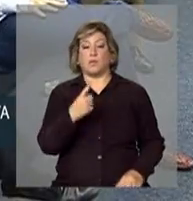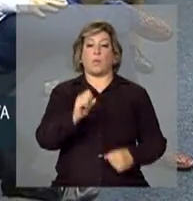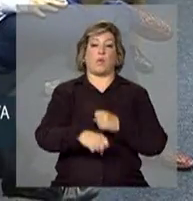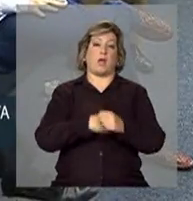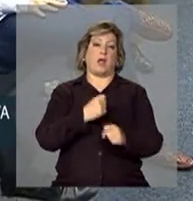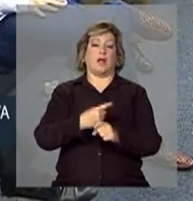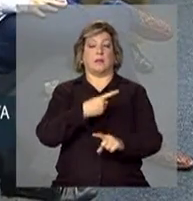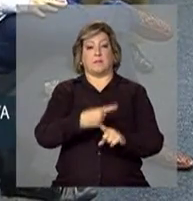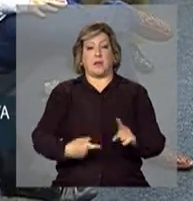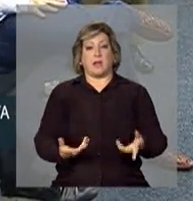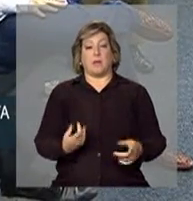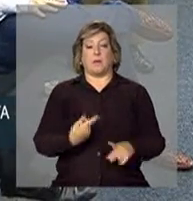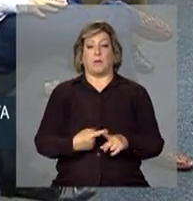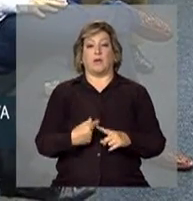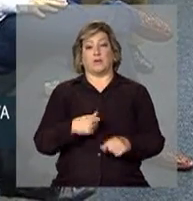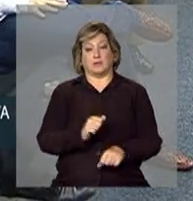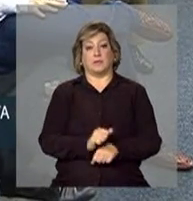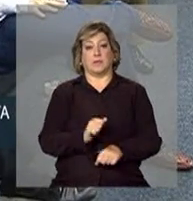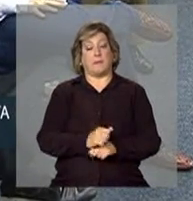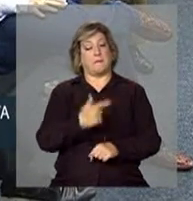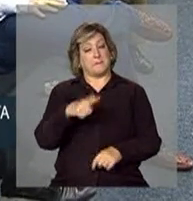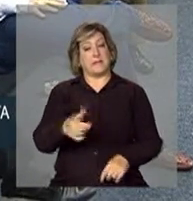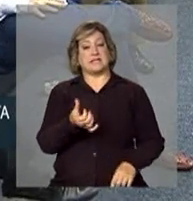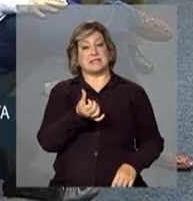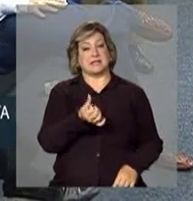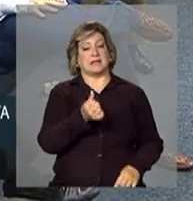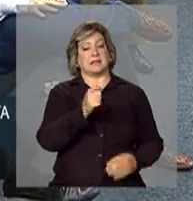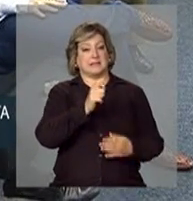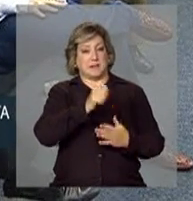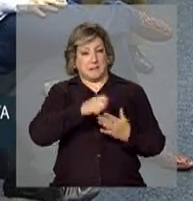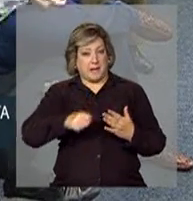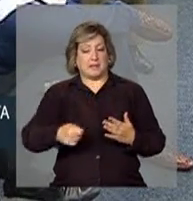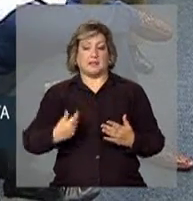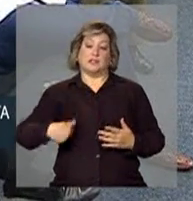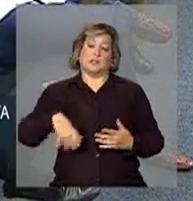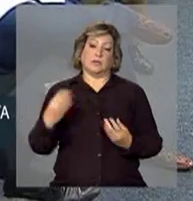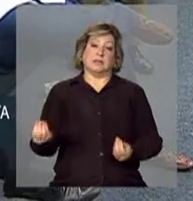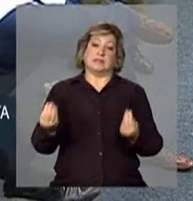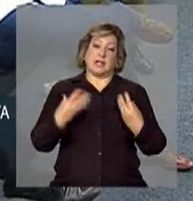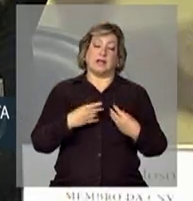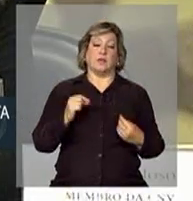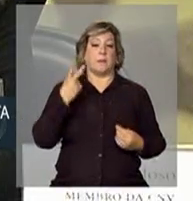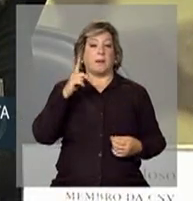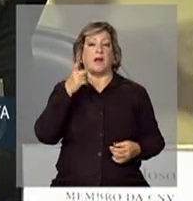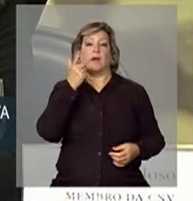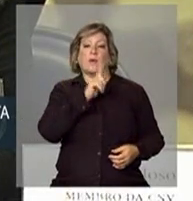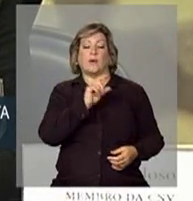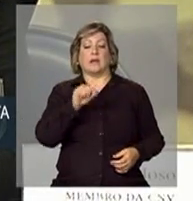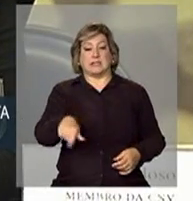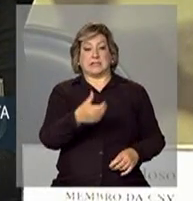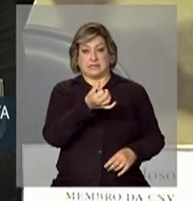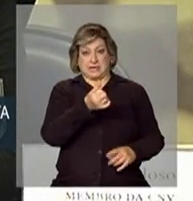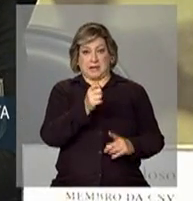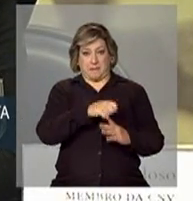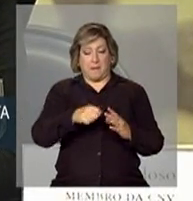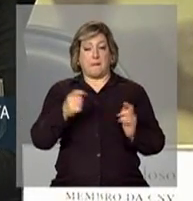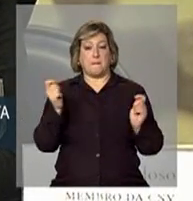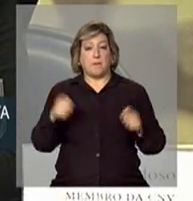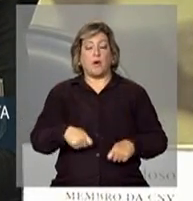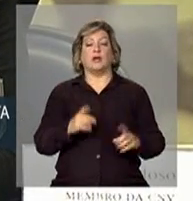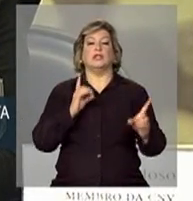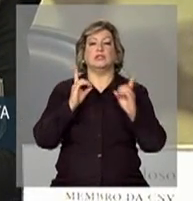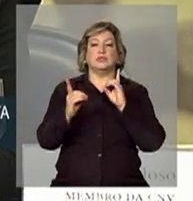1 ano e meio, porque eu espero que pelo menos mais 6 meses nos seja dado, exatamente até para nesses 6 meses nós podermos